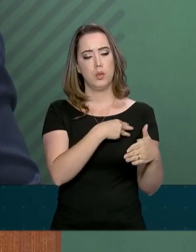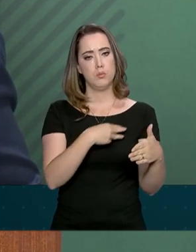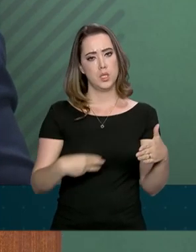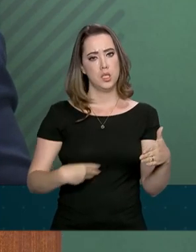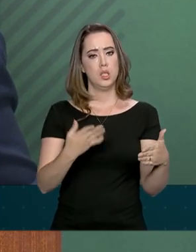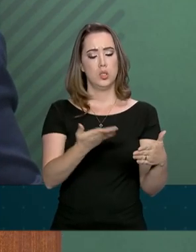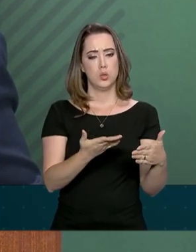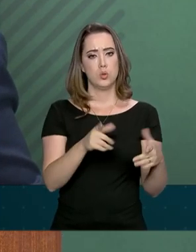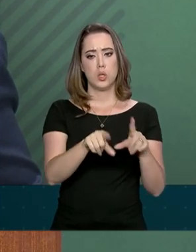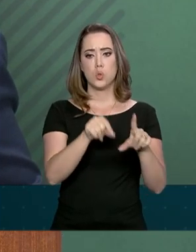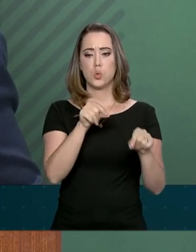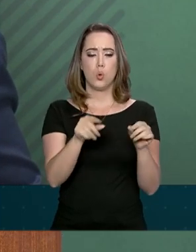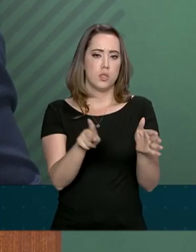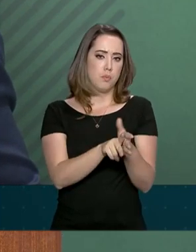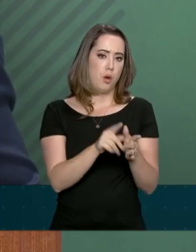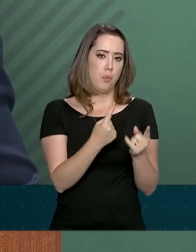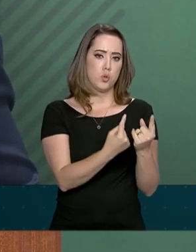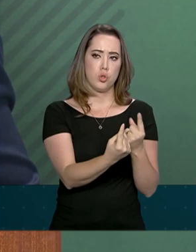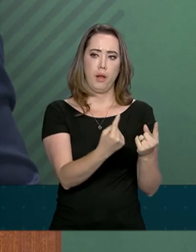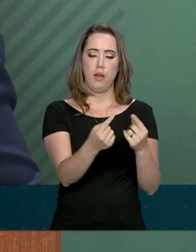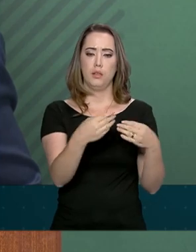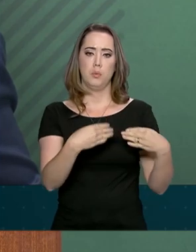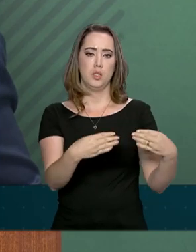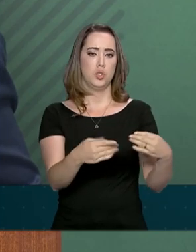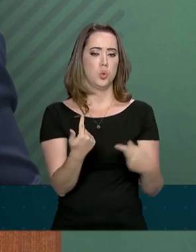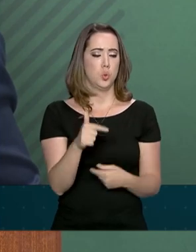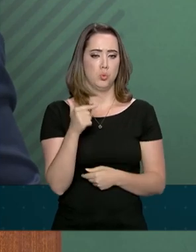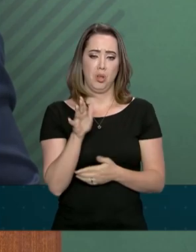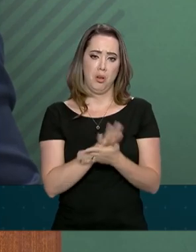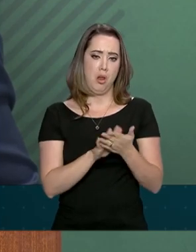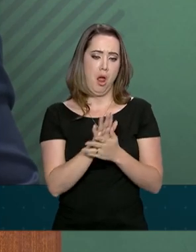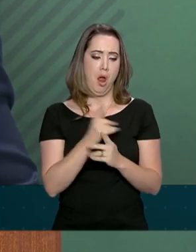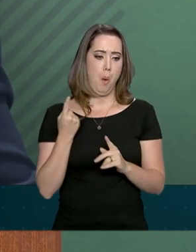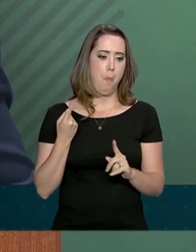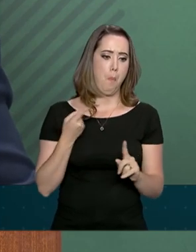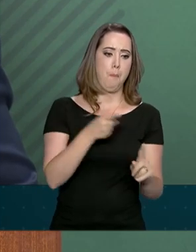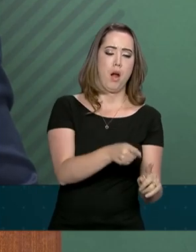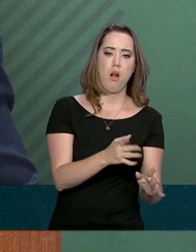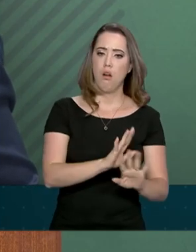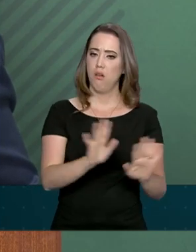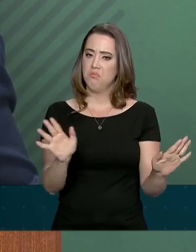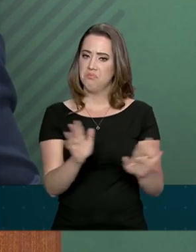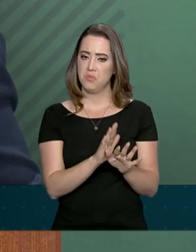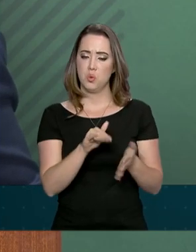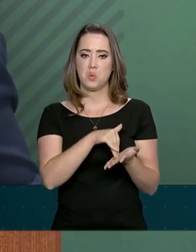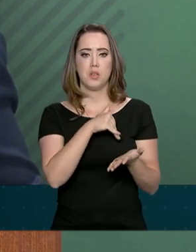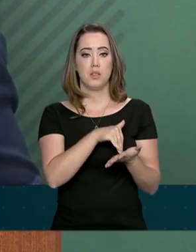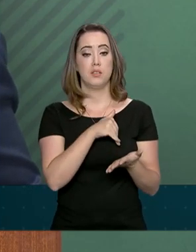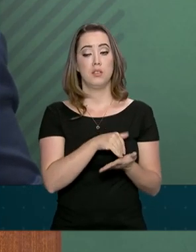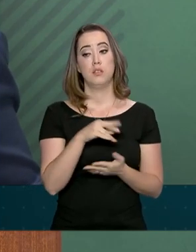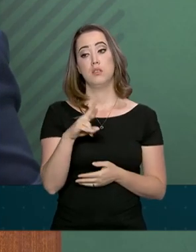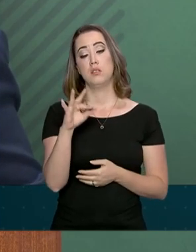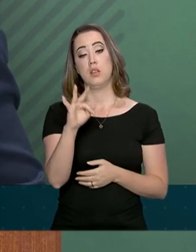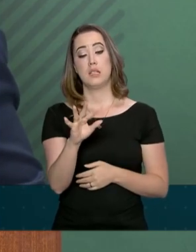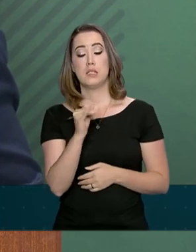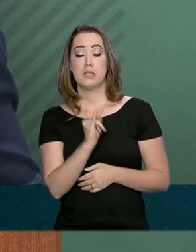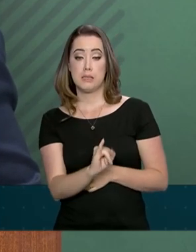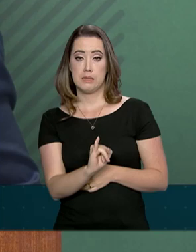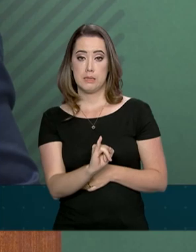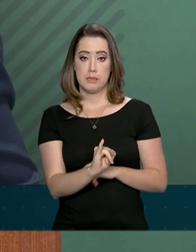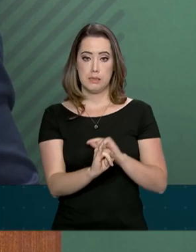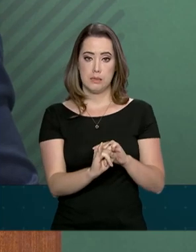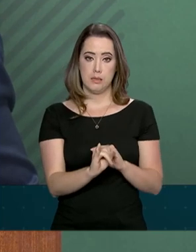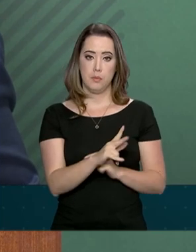nesse sentido não é qualquer um o trabalho do secretário da receita federal desde que a segunda